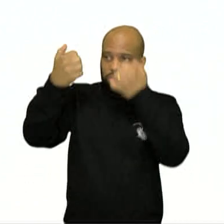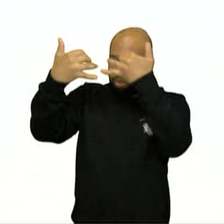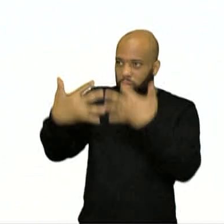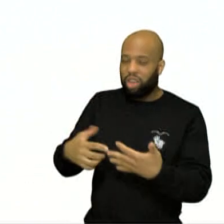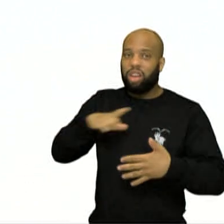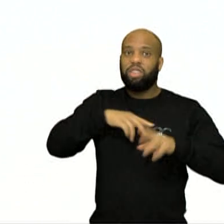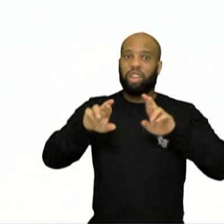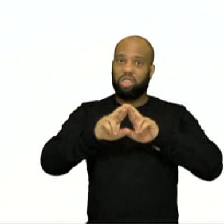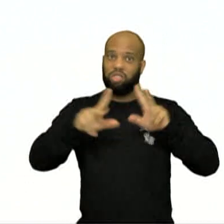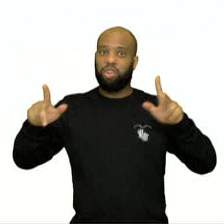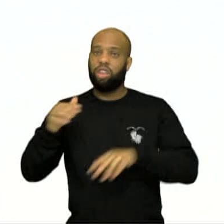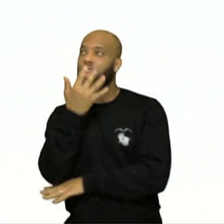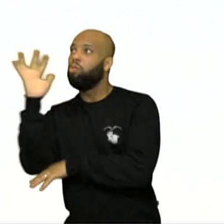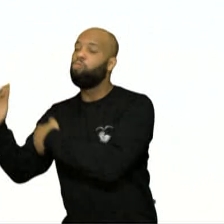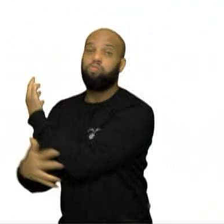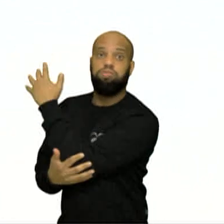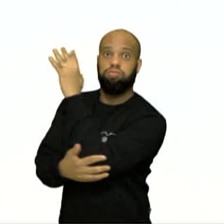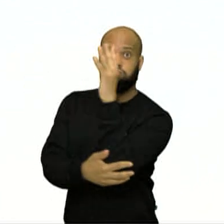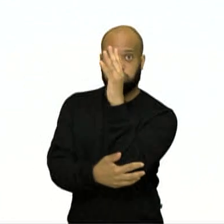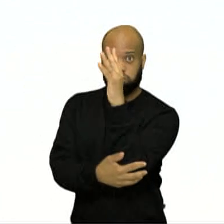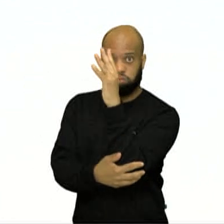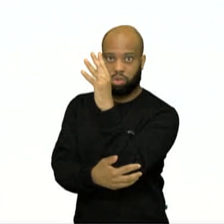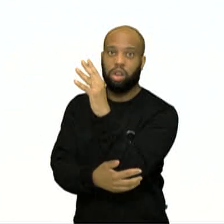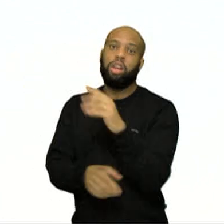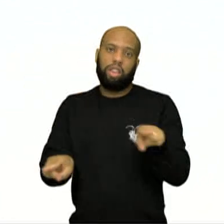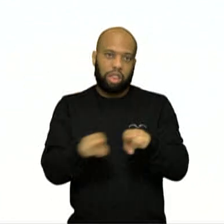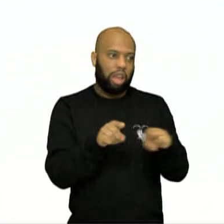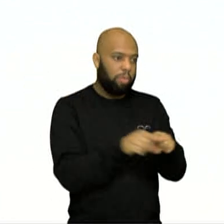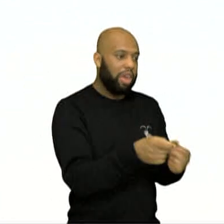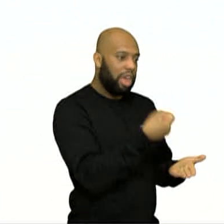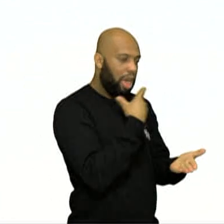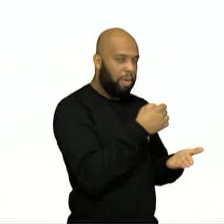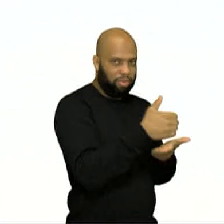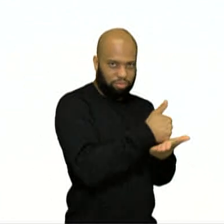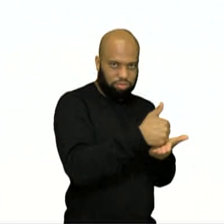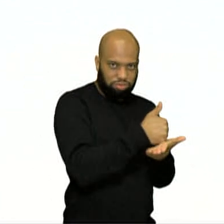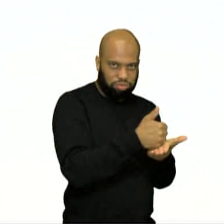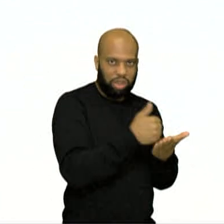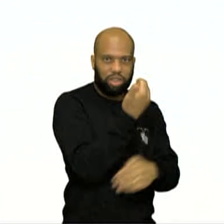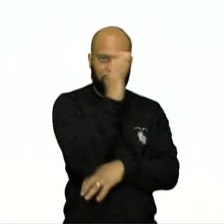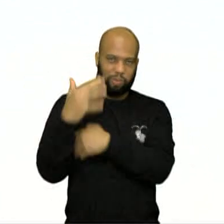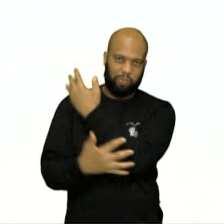os termos planta medicinal e fitoterápicos. Agora é com vocês.